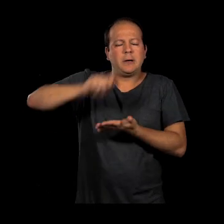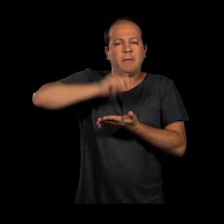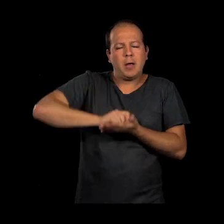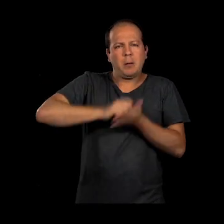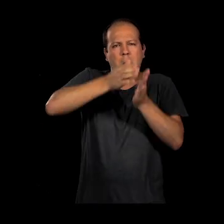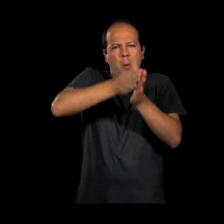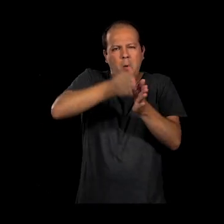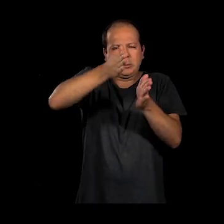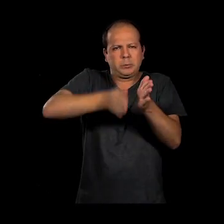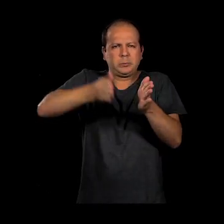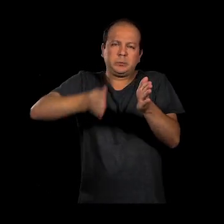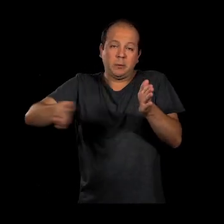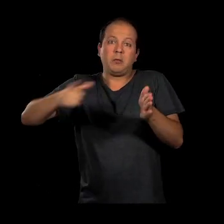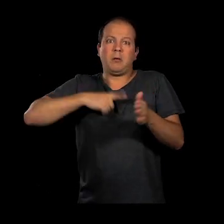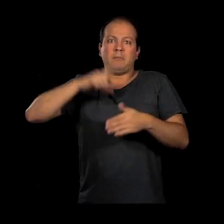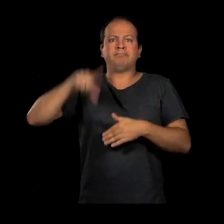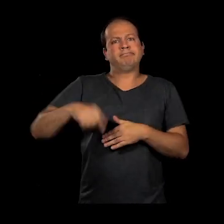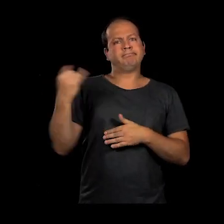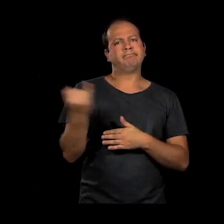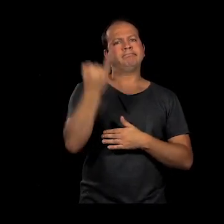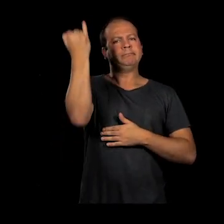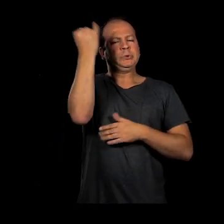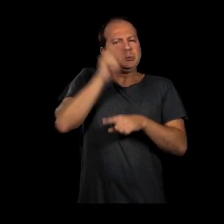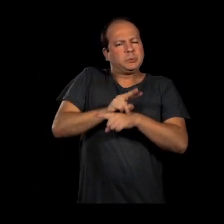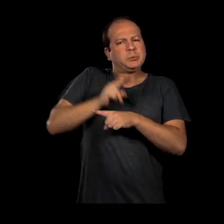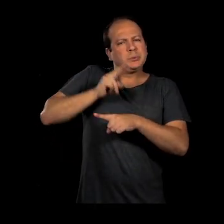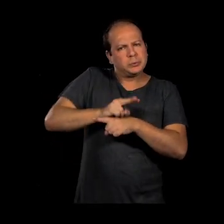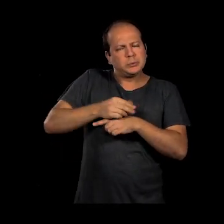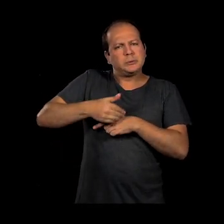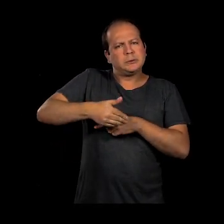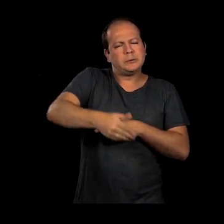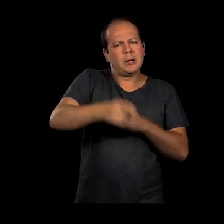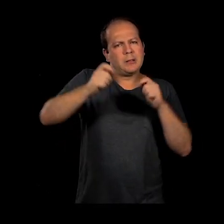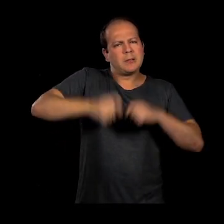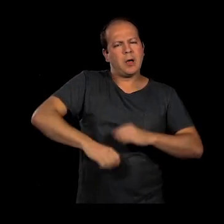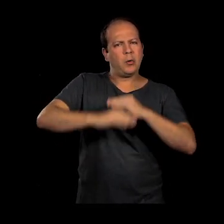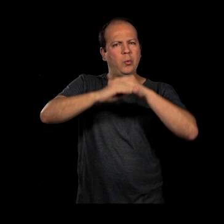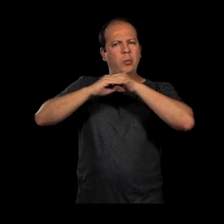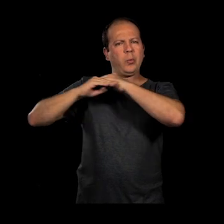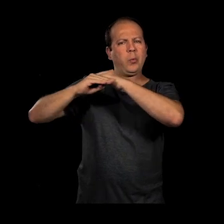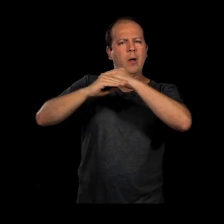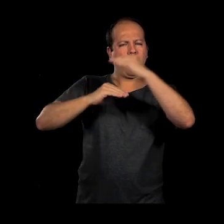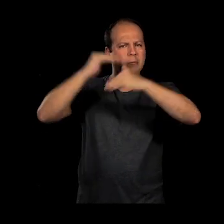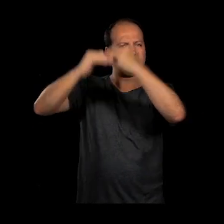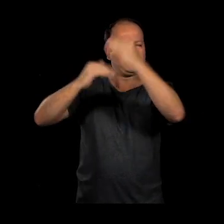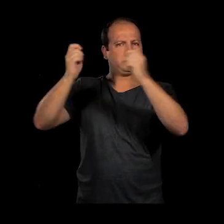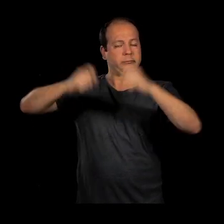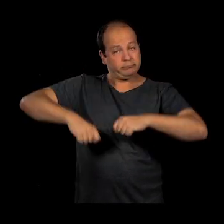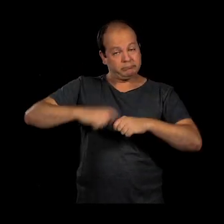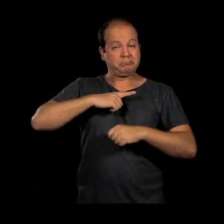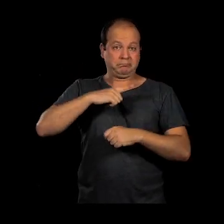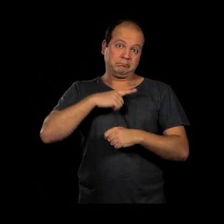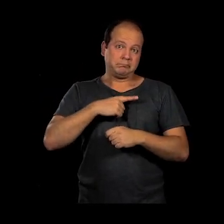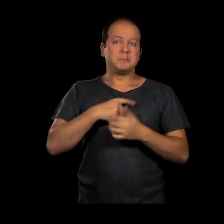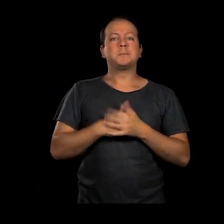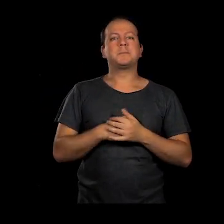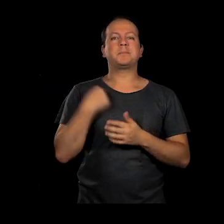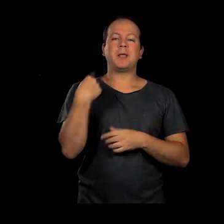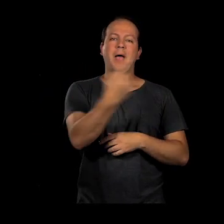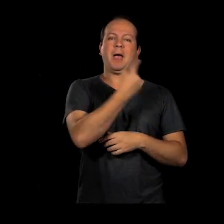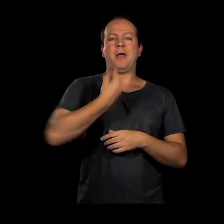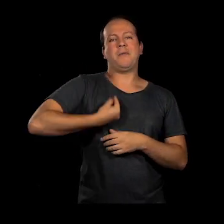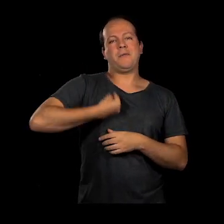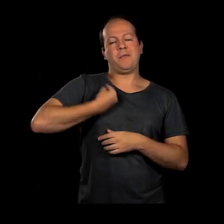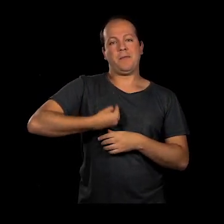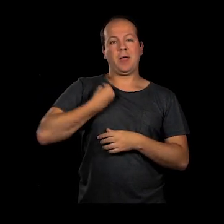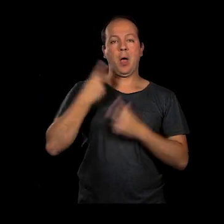um processo que é muito importante pensar e cuidar para que isso se mantenha de uma maneira mais sustentável. A gente está vivendo,